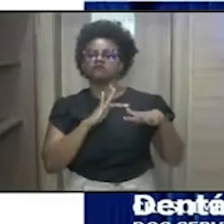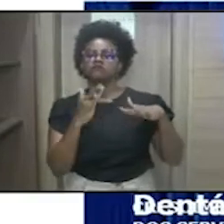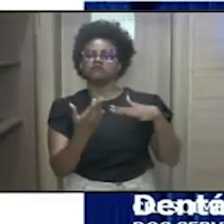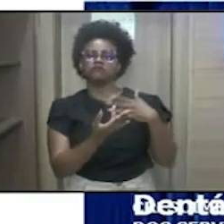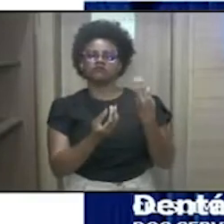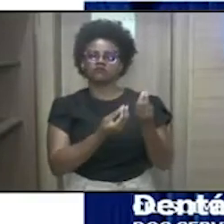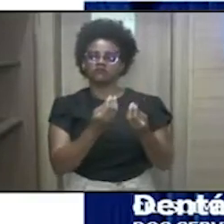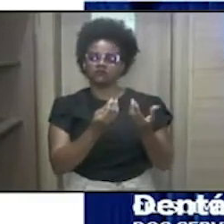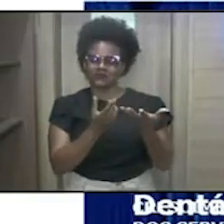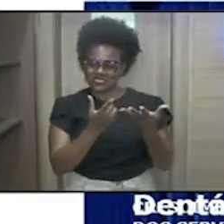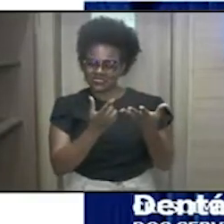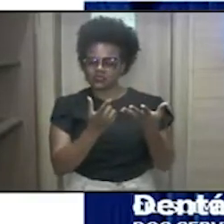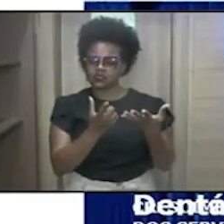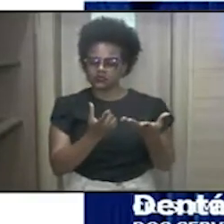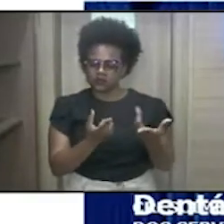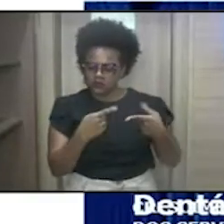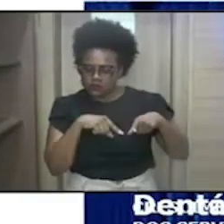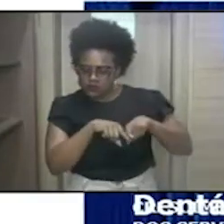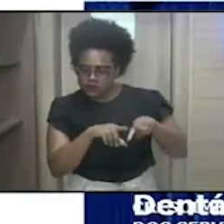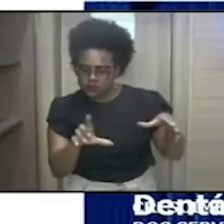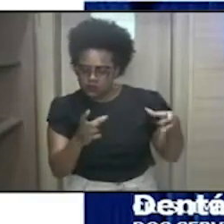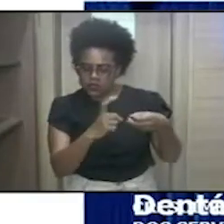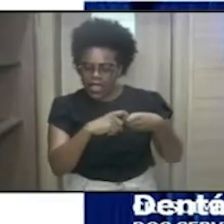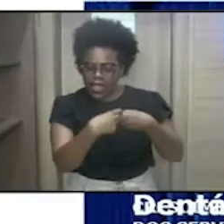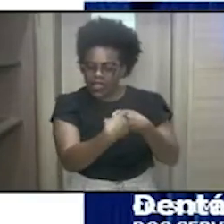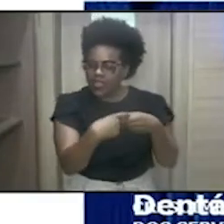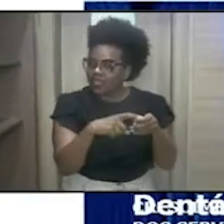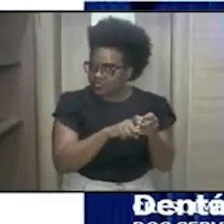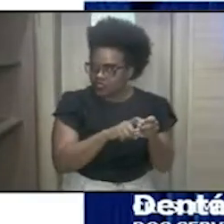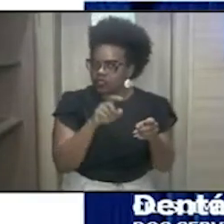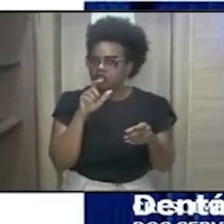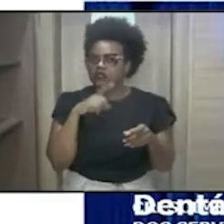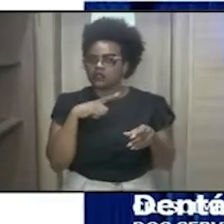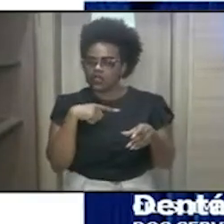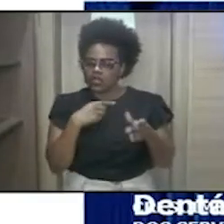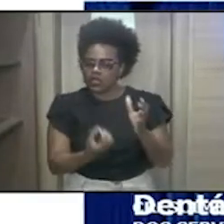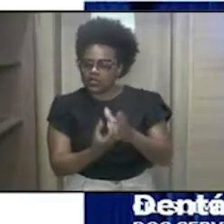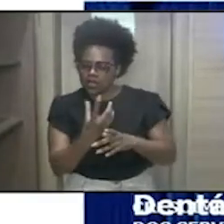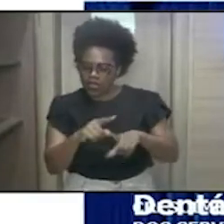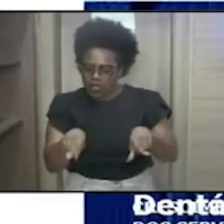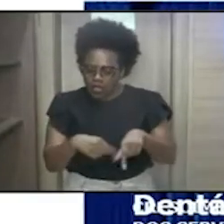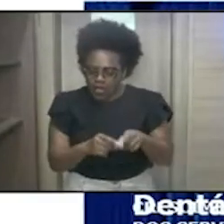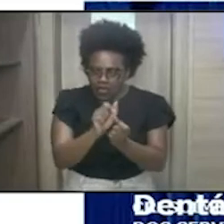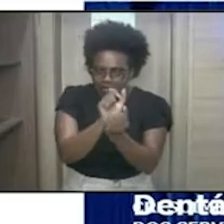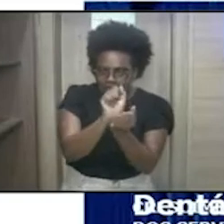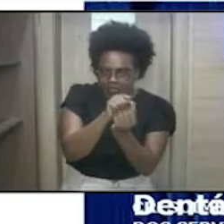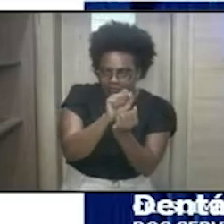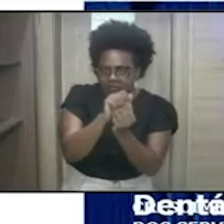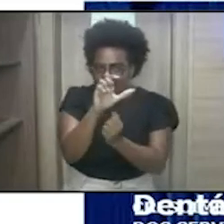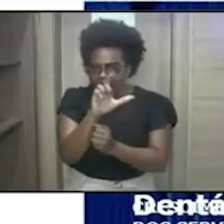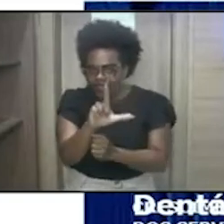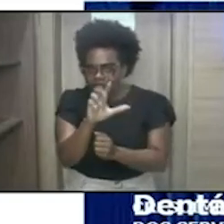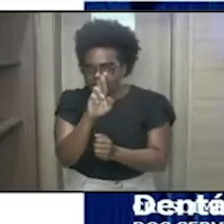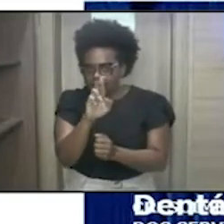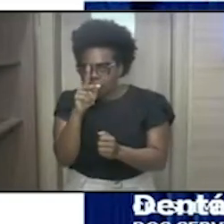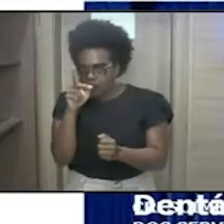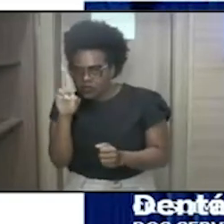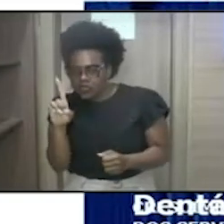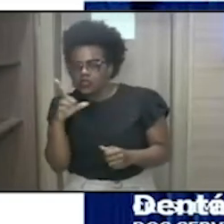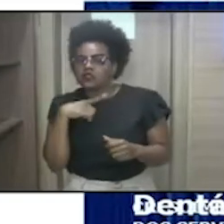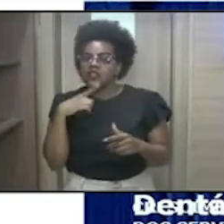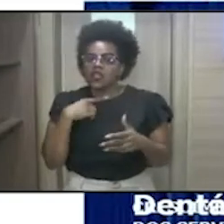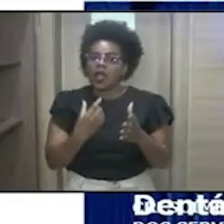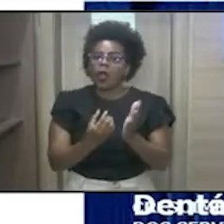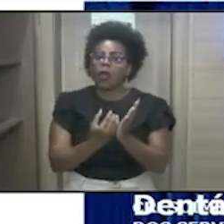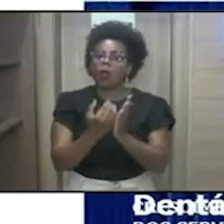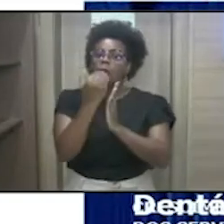para realizar a etapa laboratorial da prótese, que é o LRPD. Nós tínhamos, em 2004, aqui 90, nós tivemos um